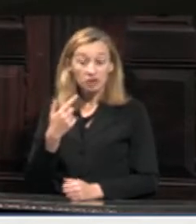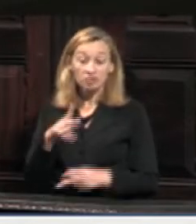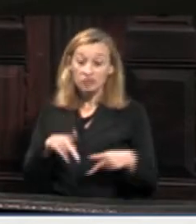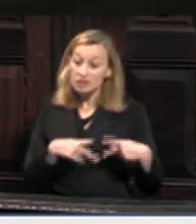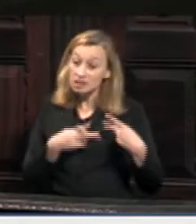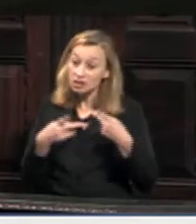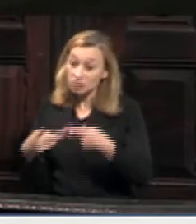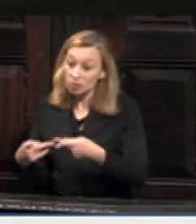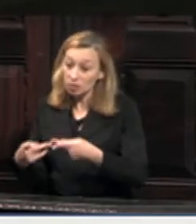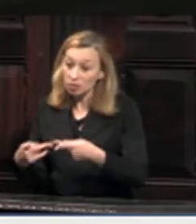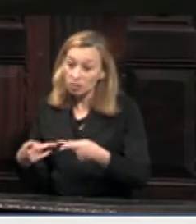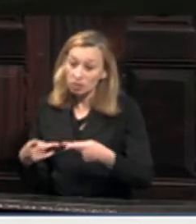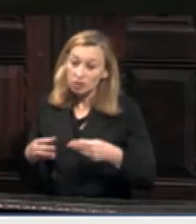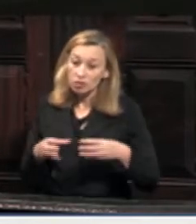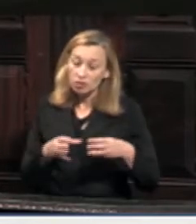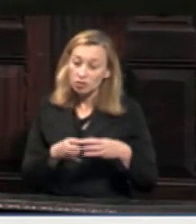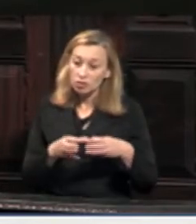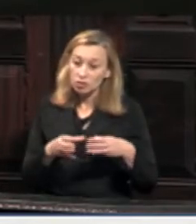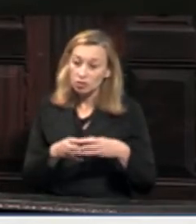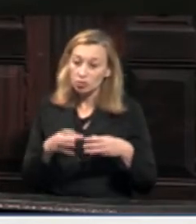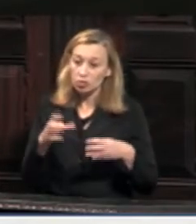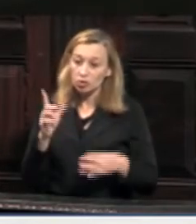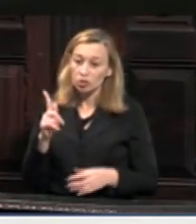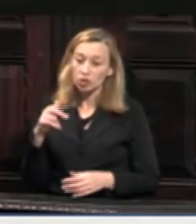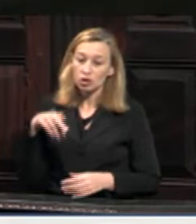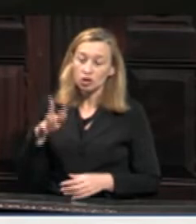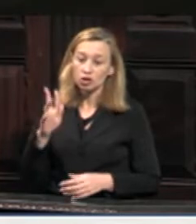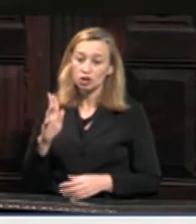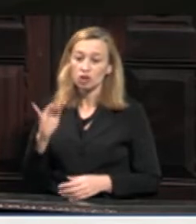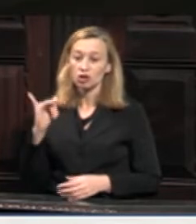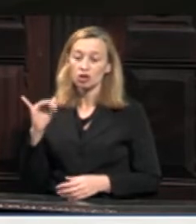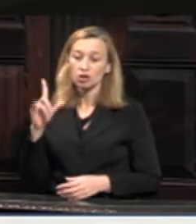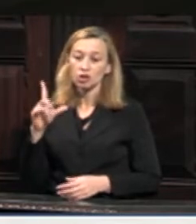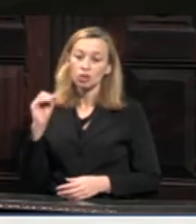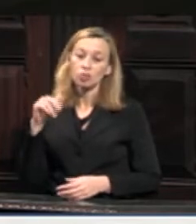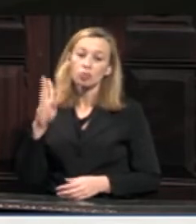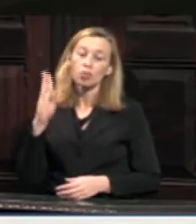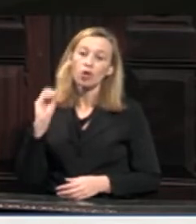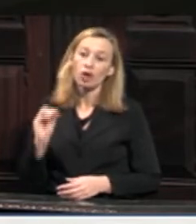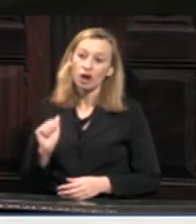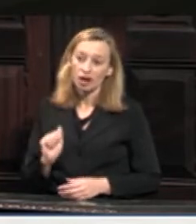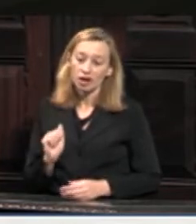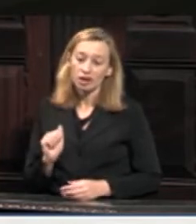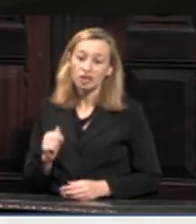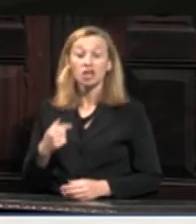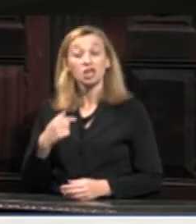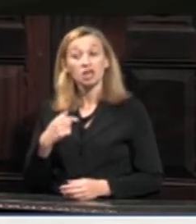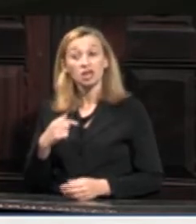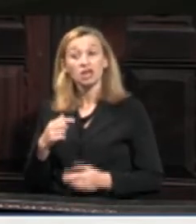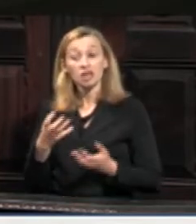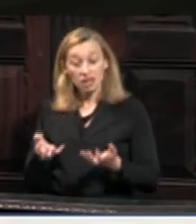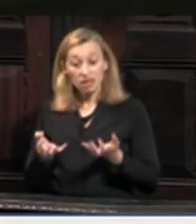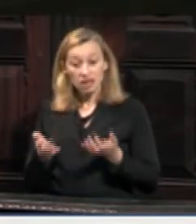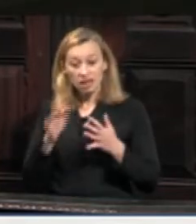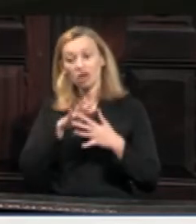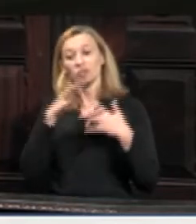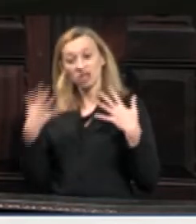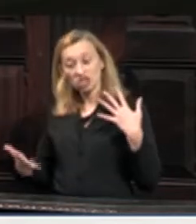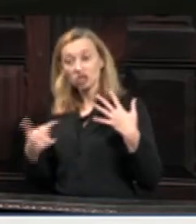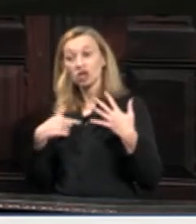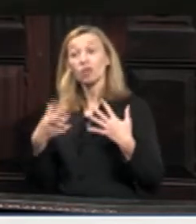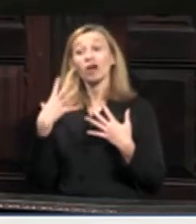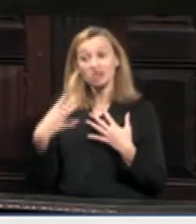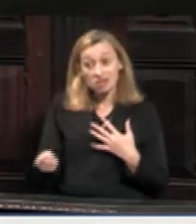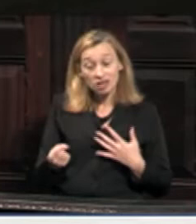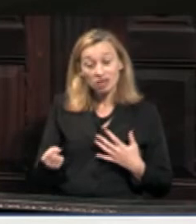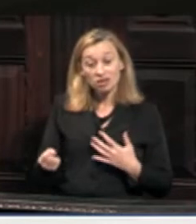ela resolveu homenagear. E eu sou absolutamente favorável, porque